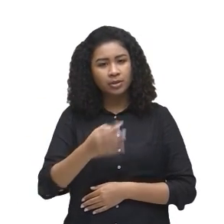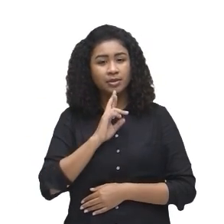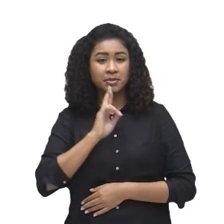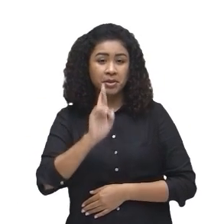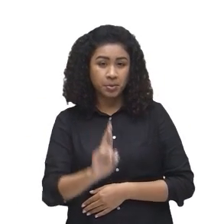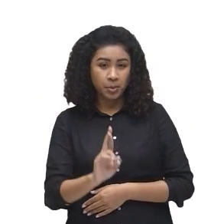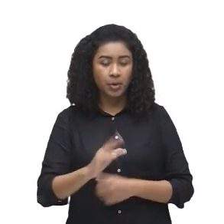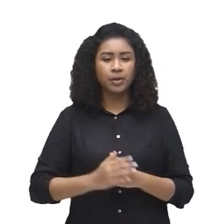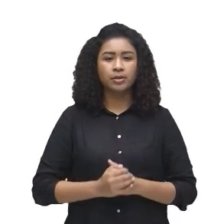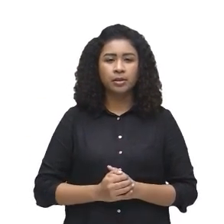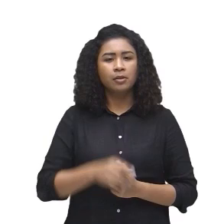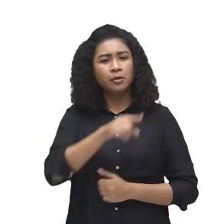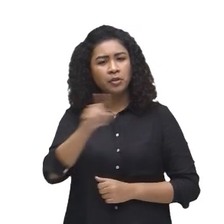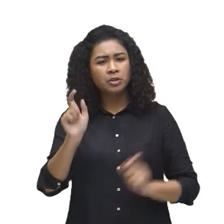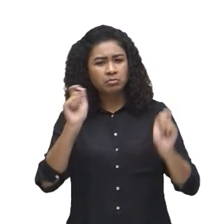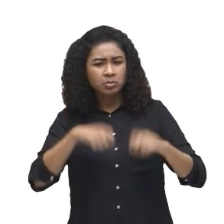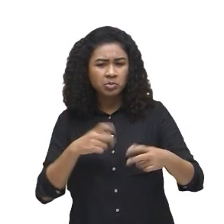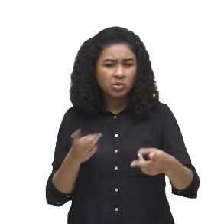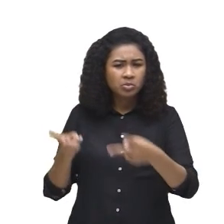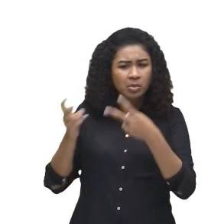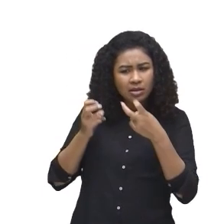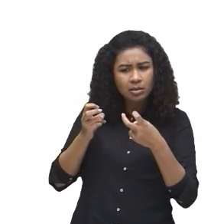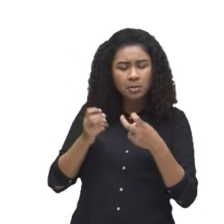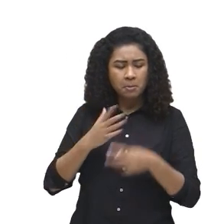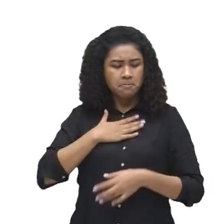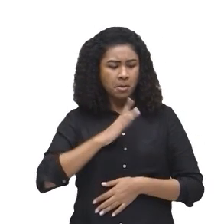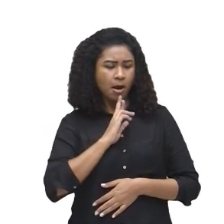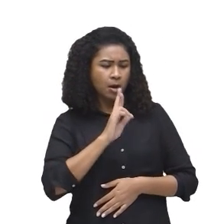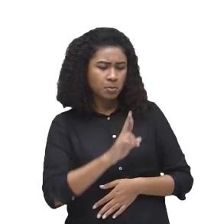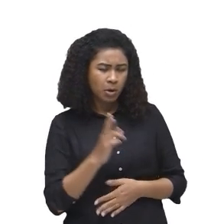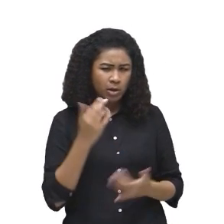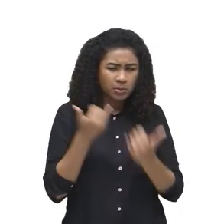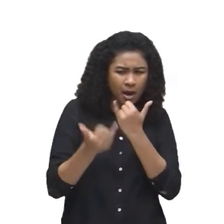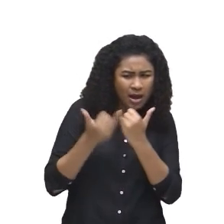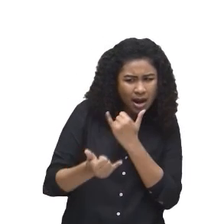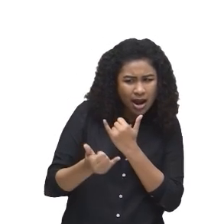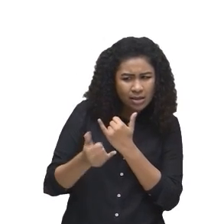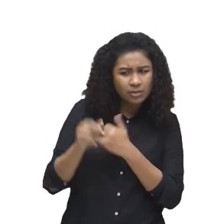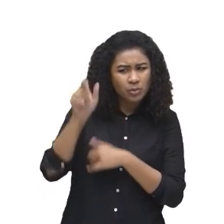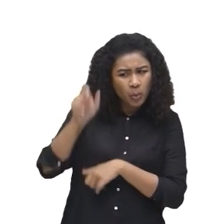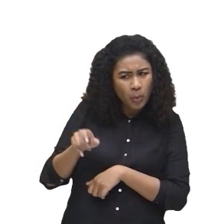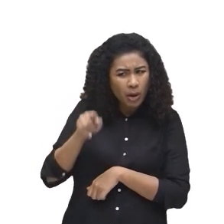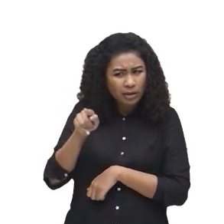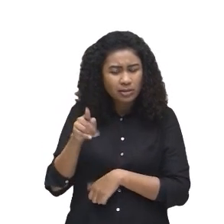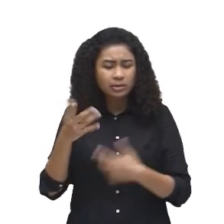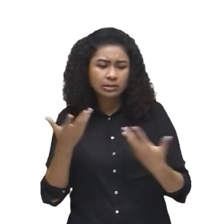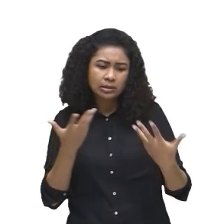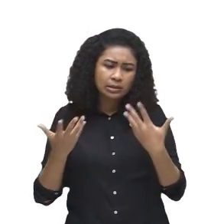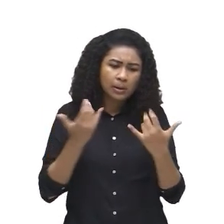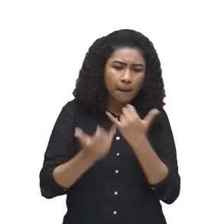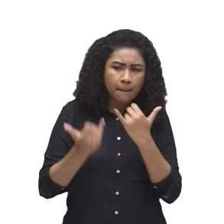podem verificar se as respostas de vocês se aproximaram dessa nossa sugestão para serem